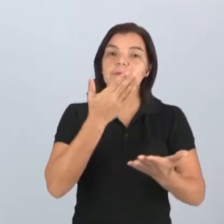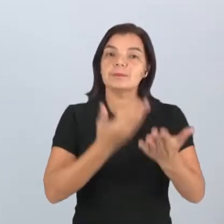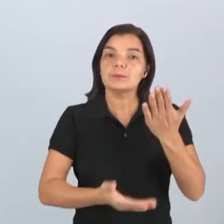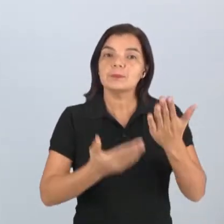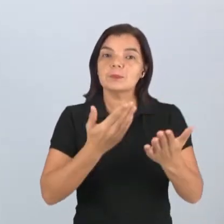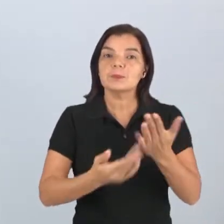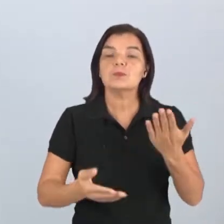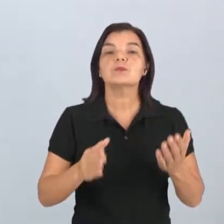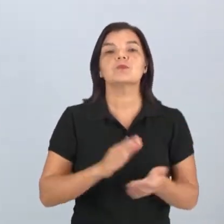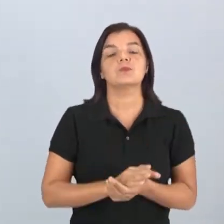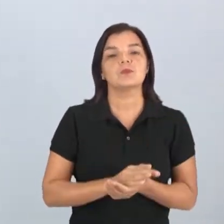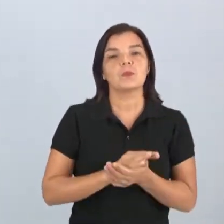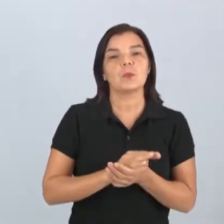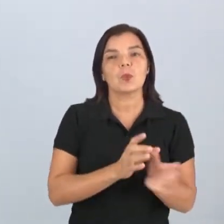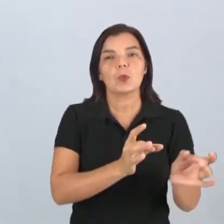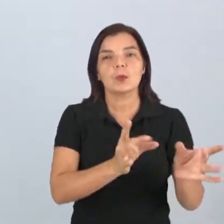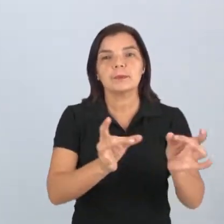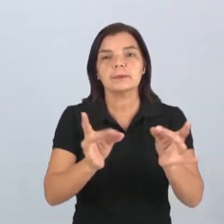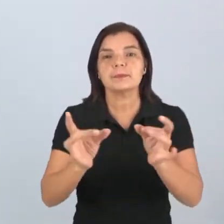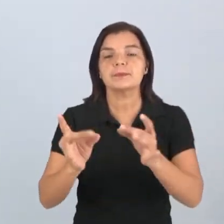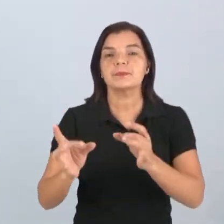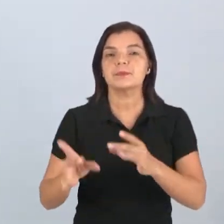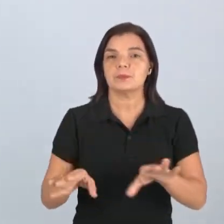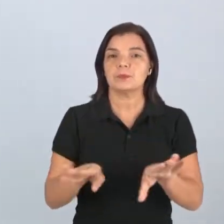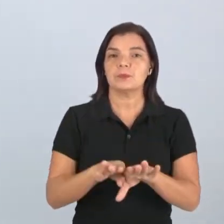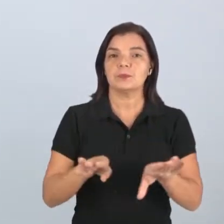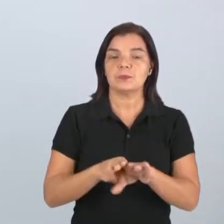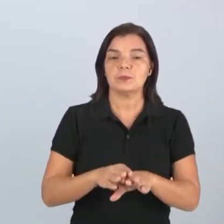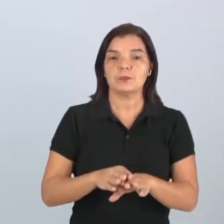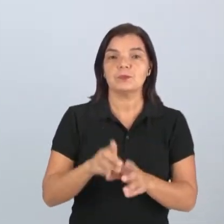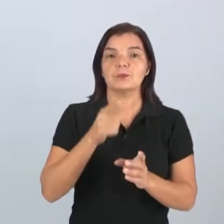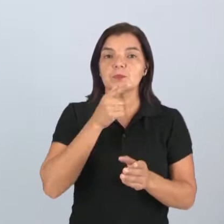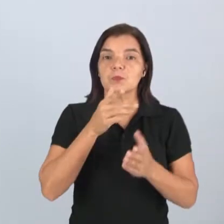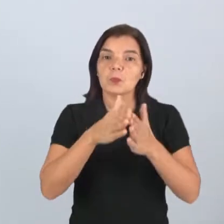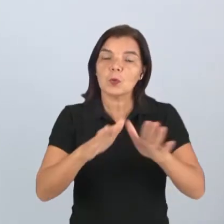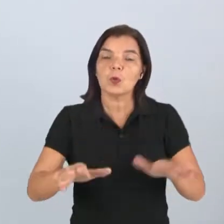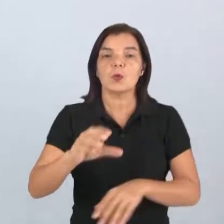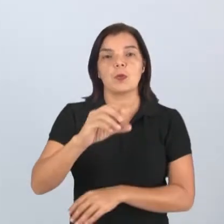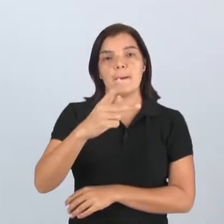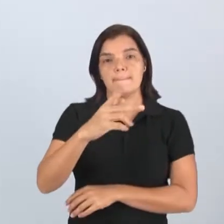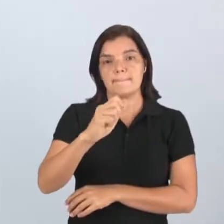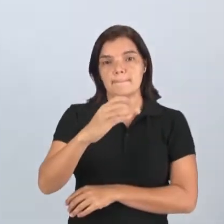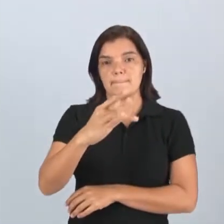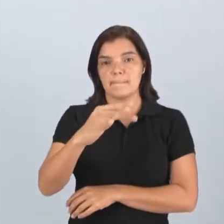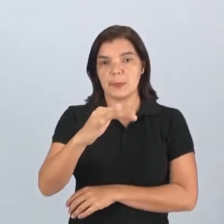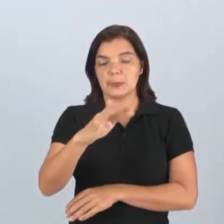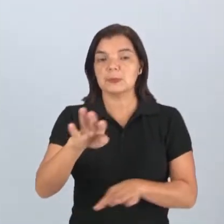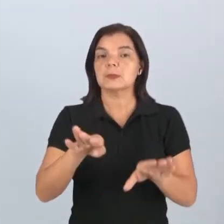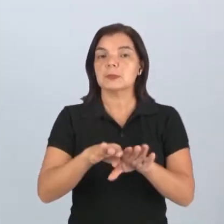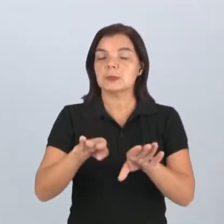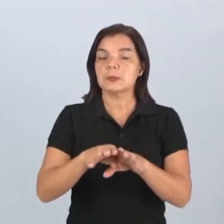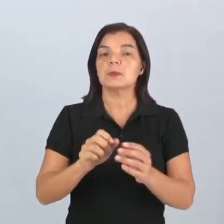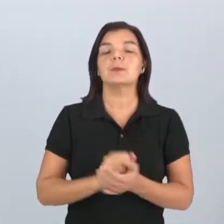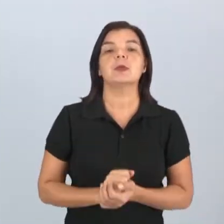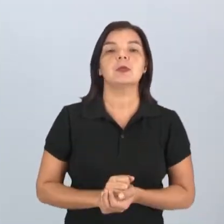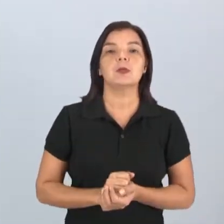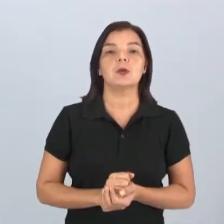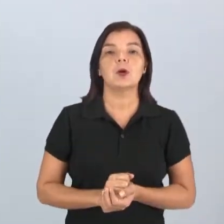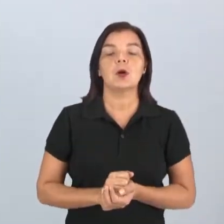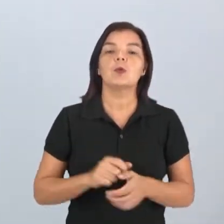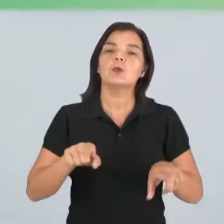perder o comércio, com o Oceano Pacífico, além dos campos,